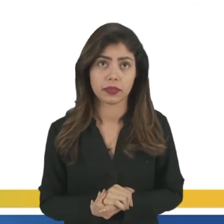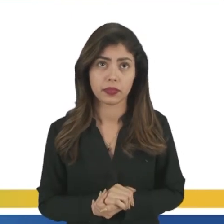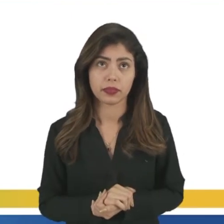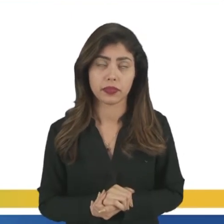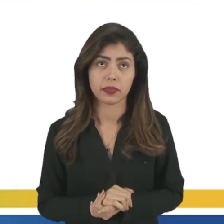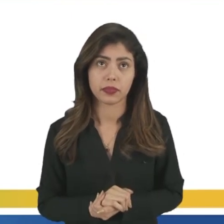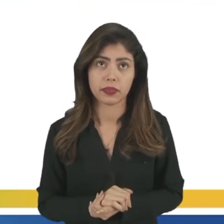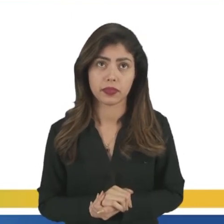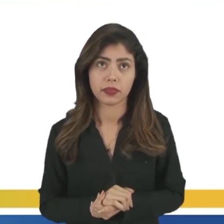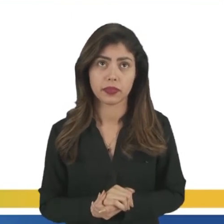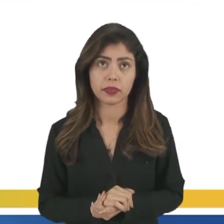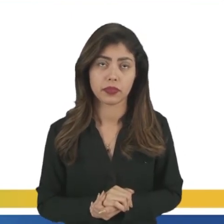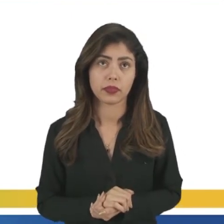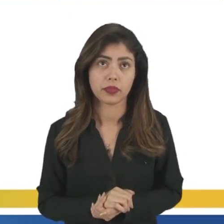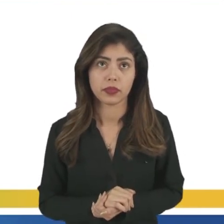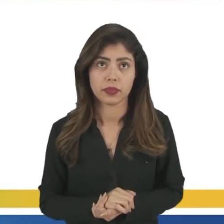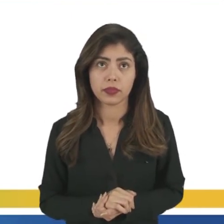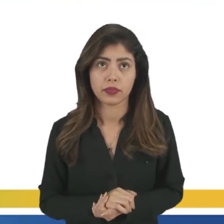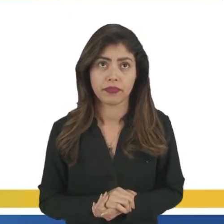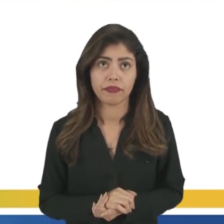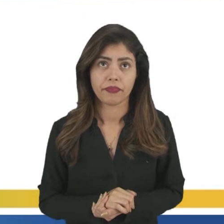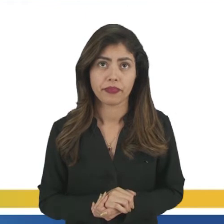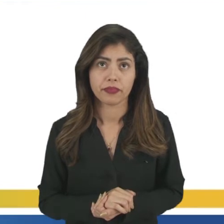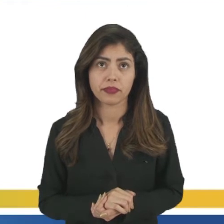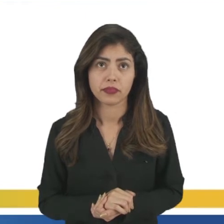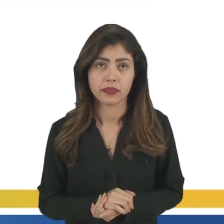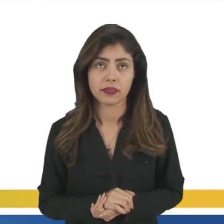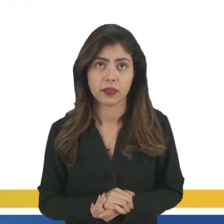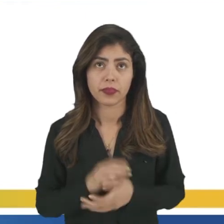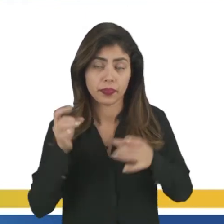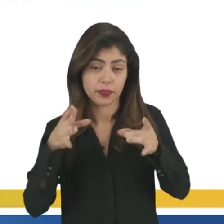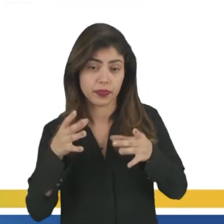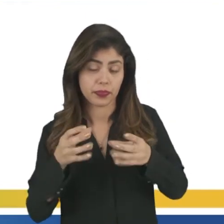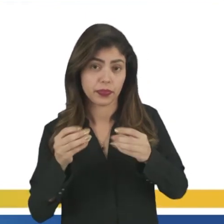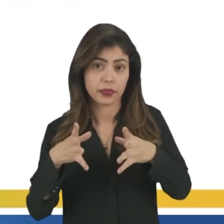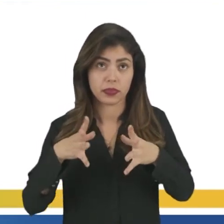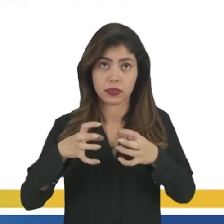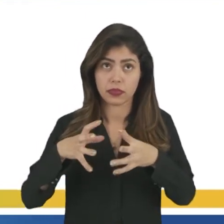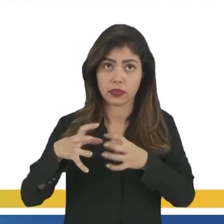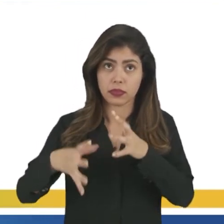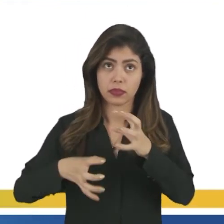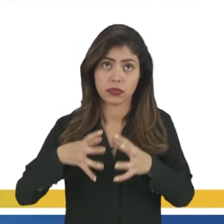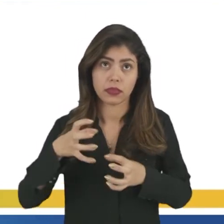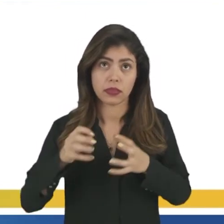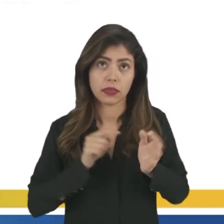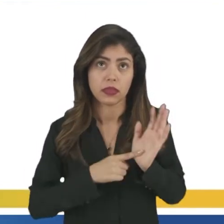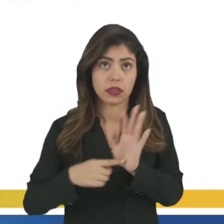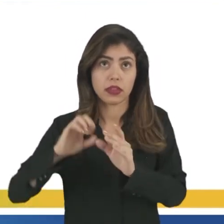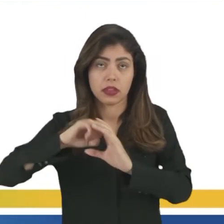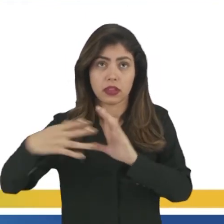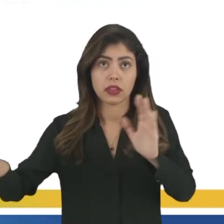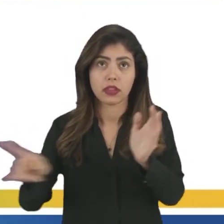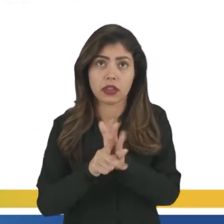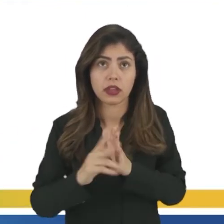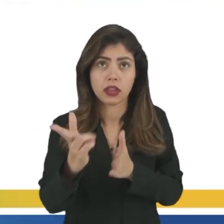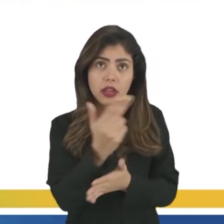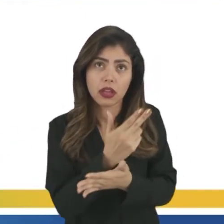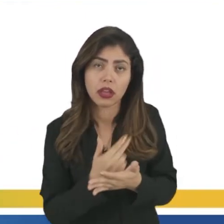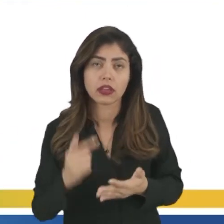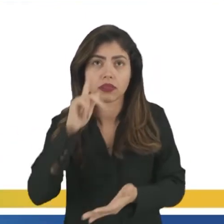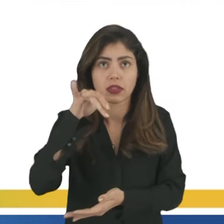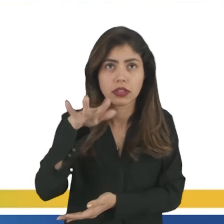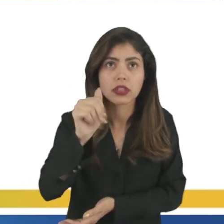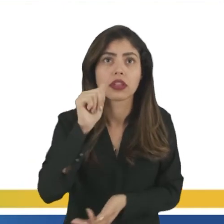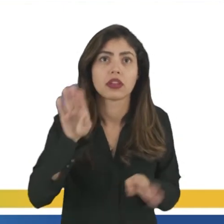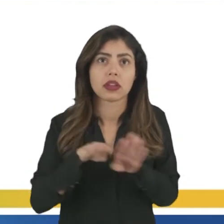o artesanato e o comércio, né, fenícios, vamos falar aqui um pouco sobre eles. Apesar de suas características próprias, a